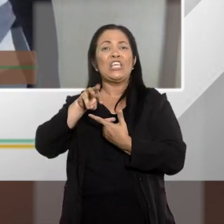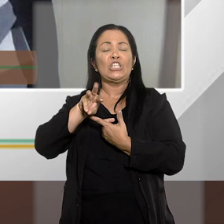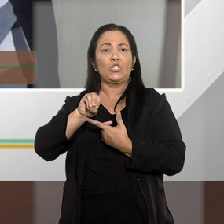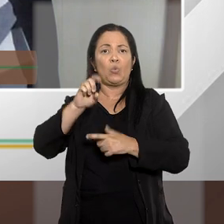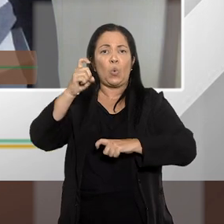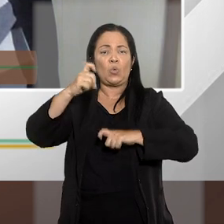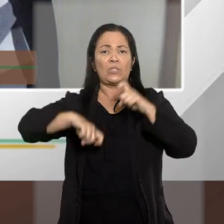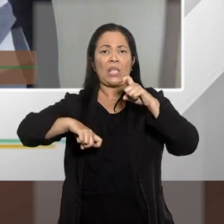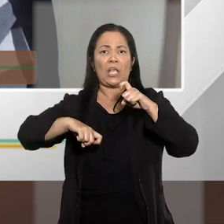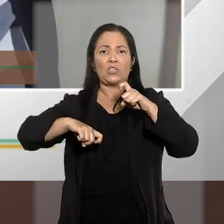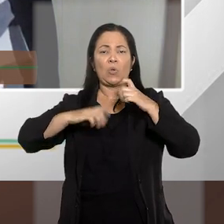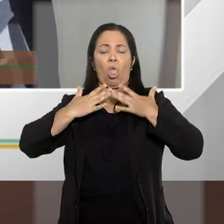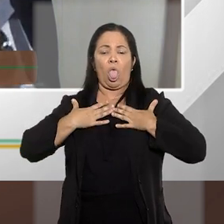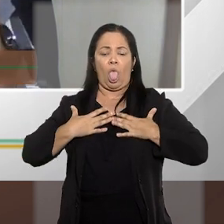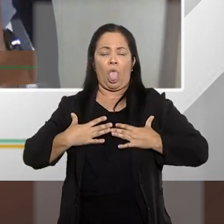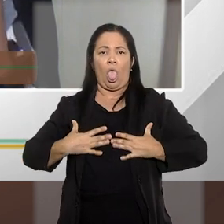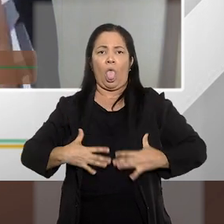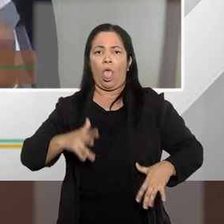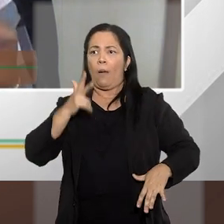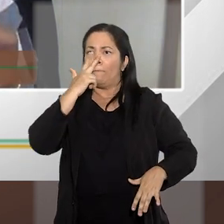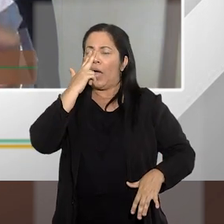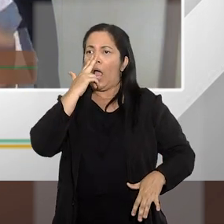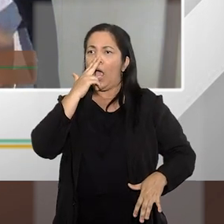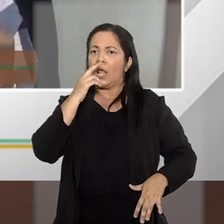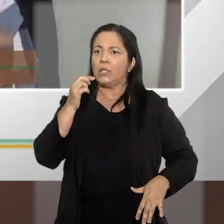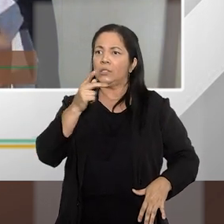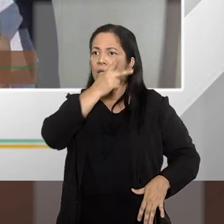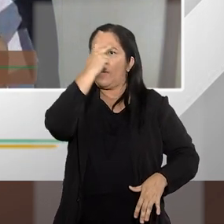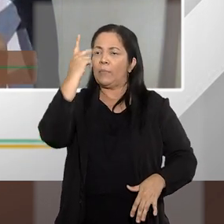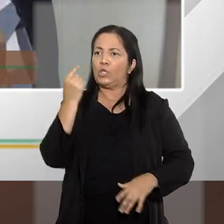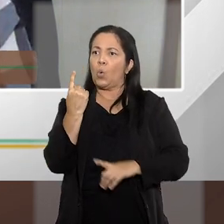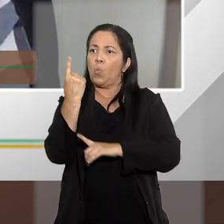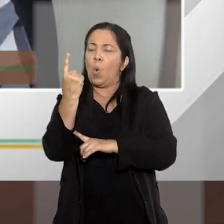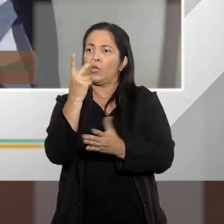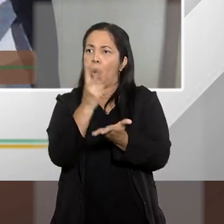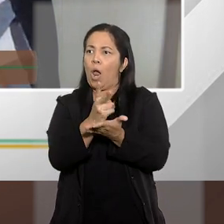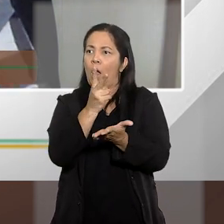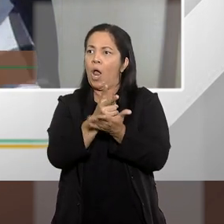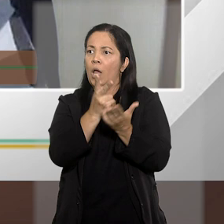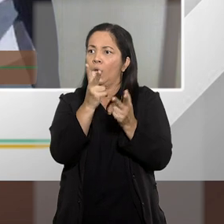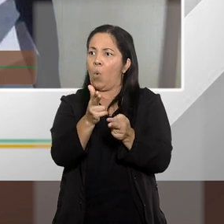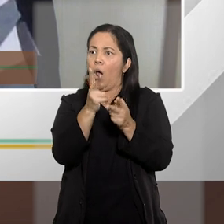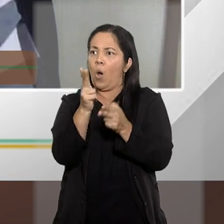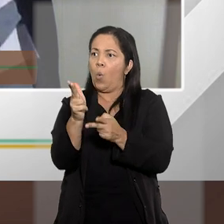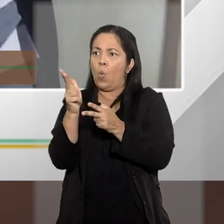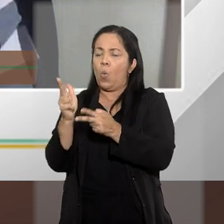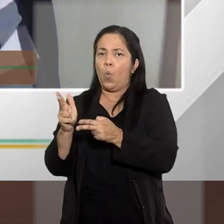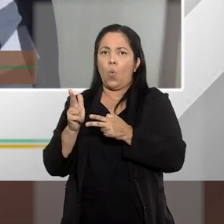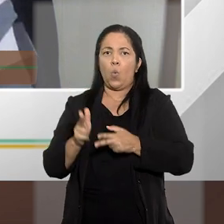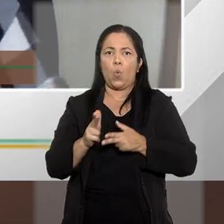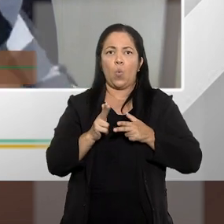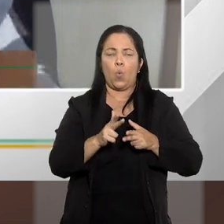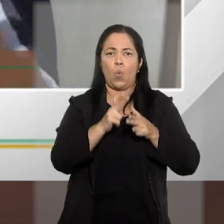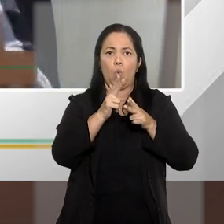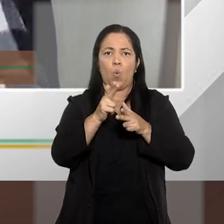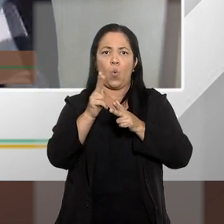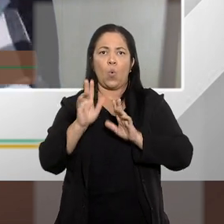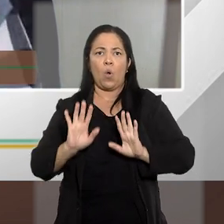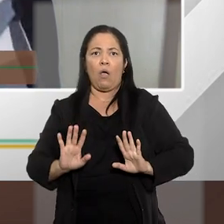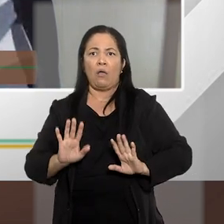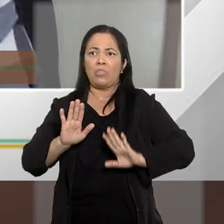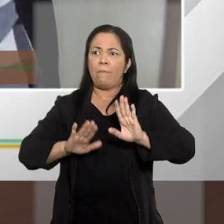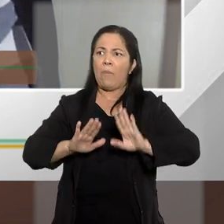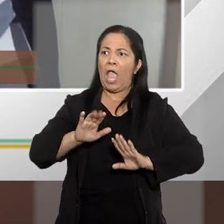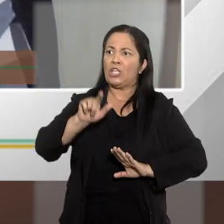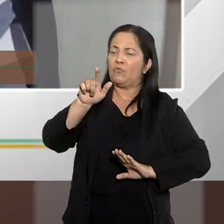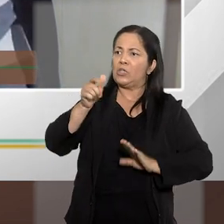teu corpo numa caixinha que você, ou você é menino ou você é menina, de acordo, né, com o órgão sexual que